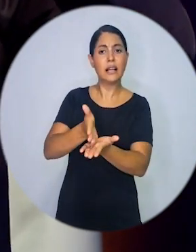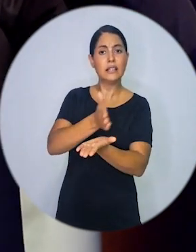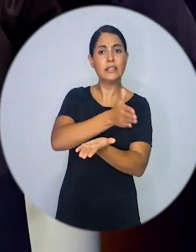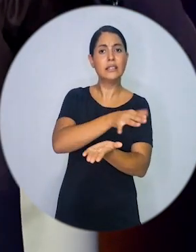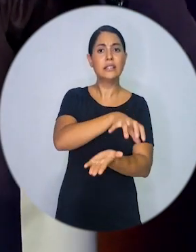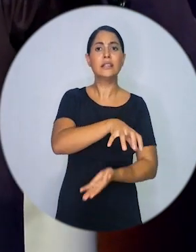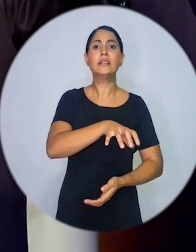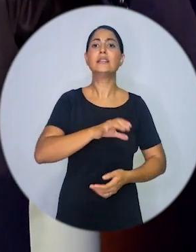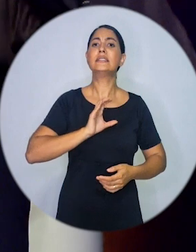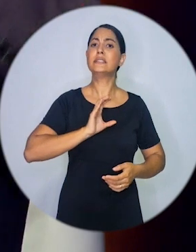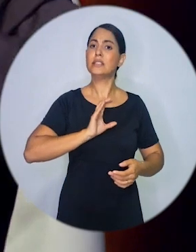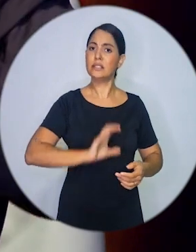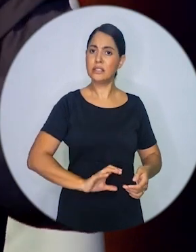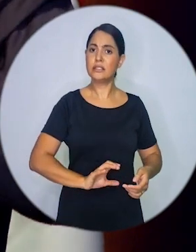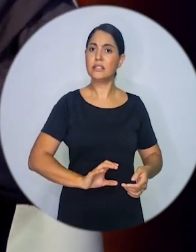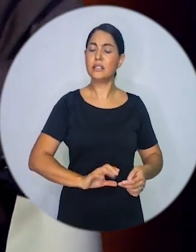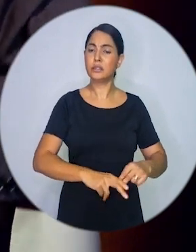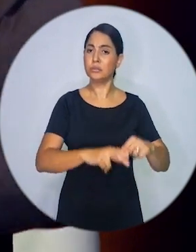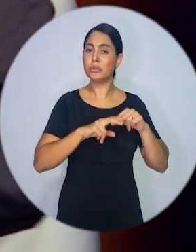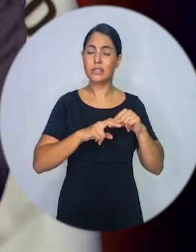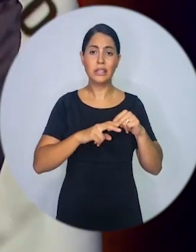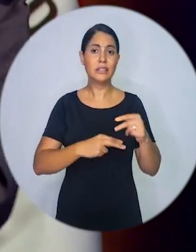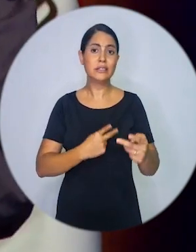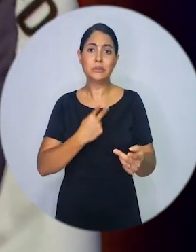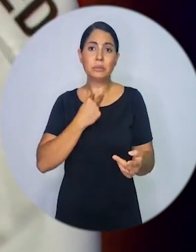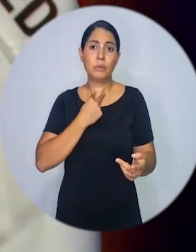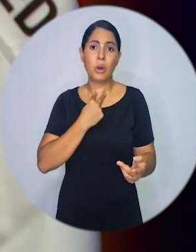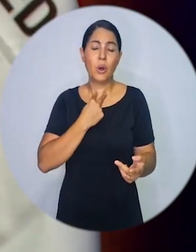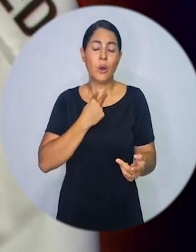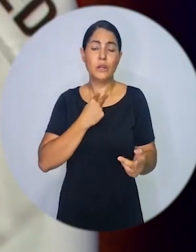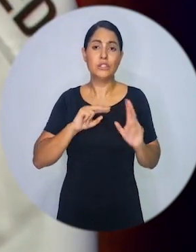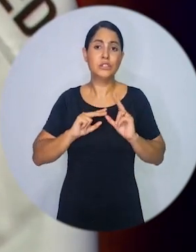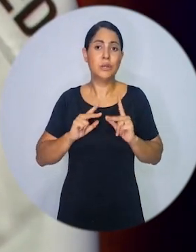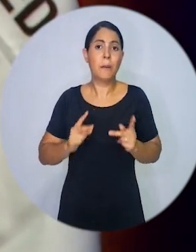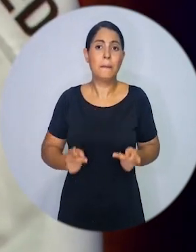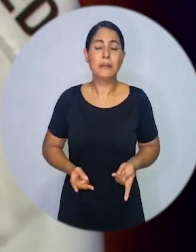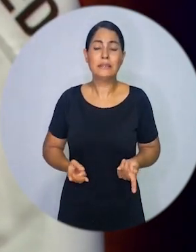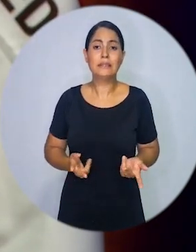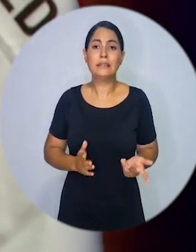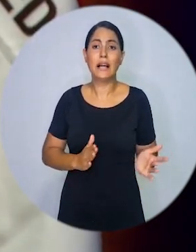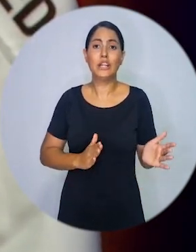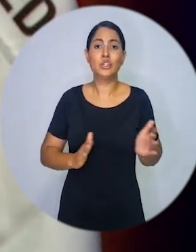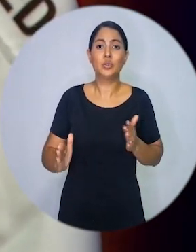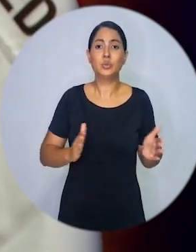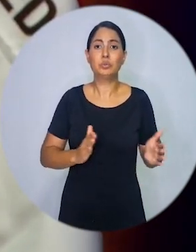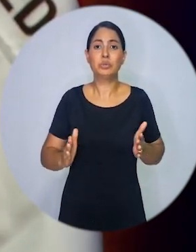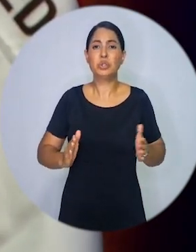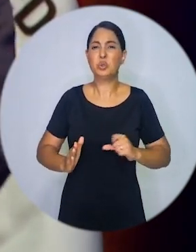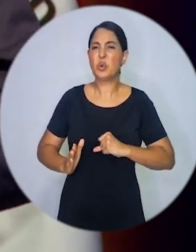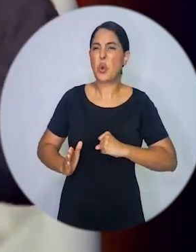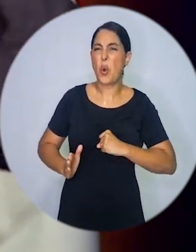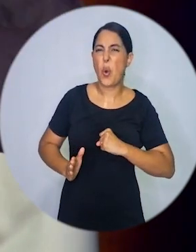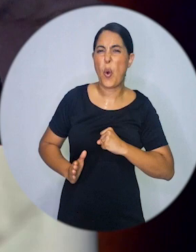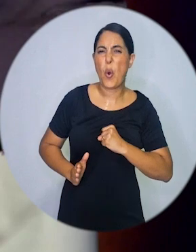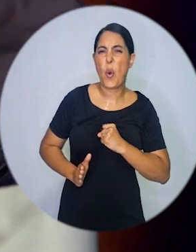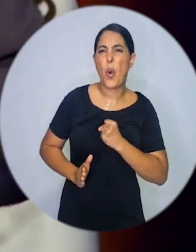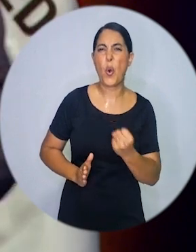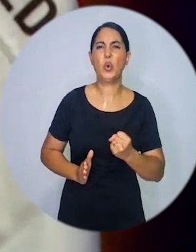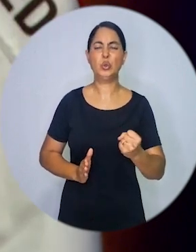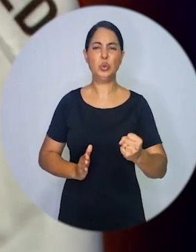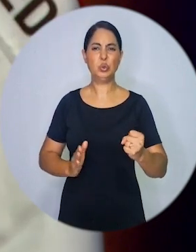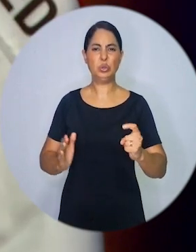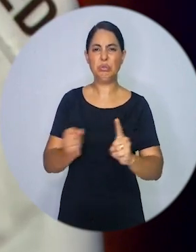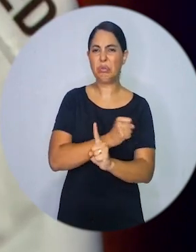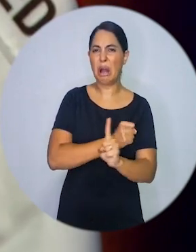esforço civilizatório de impedir que a humanidade descambe para uma época em que a circulação